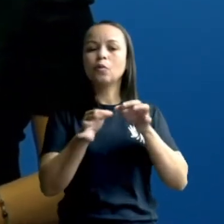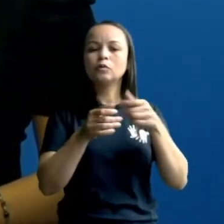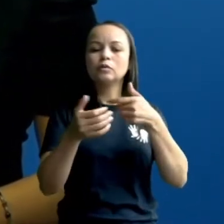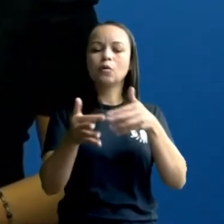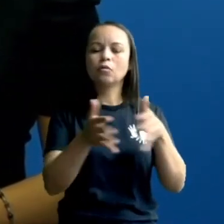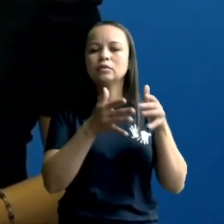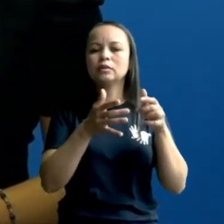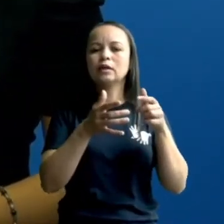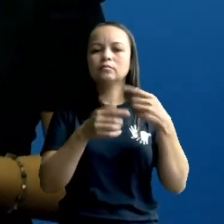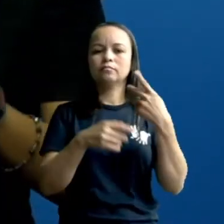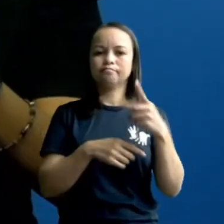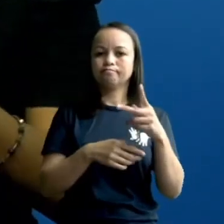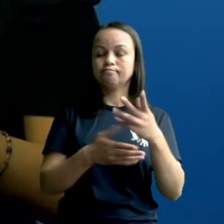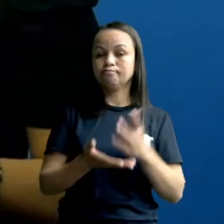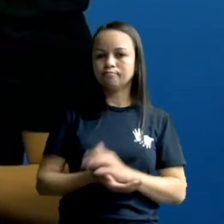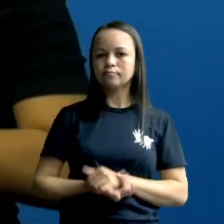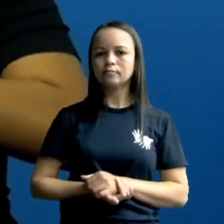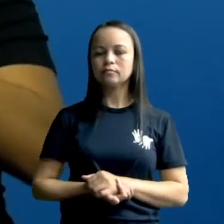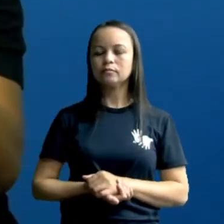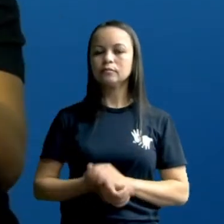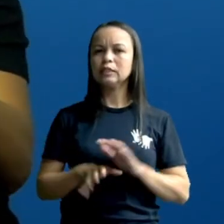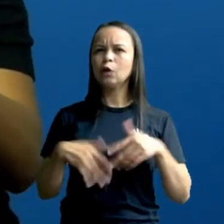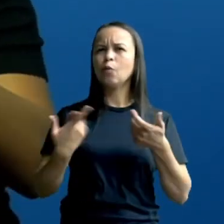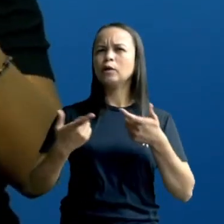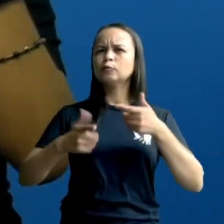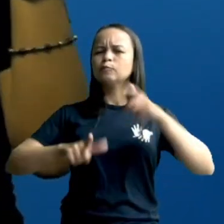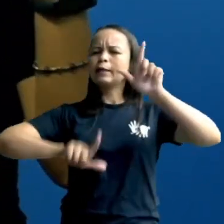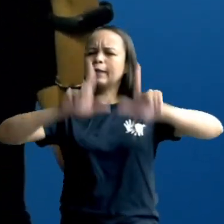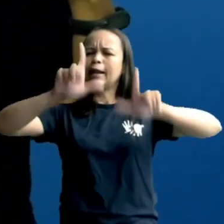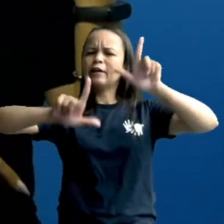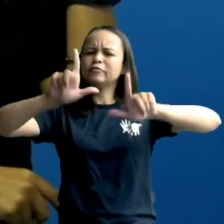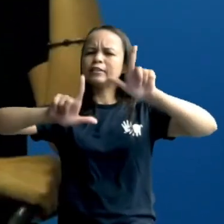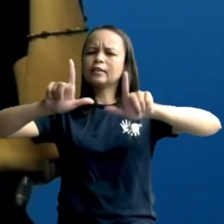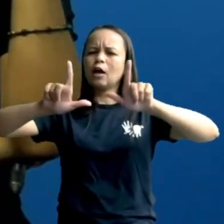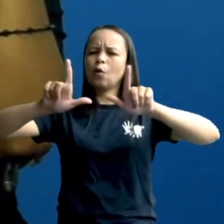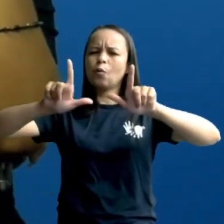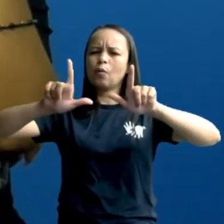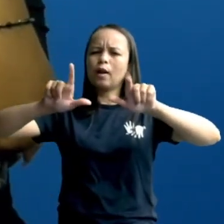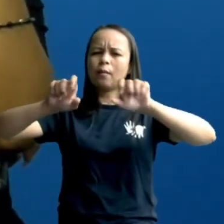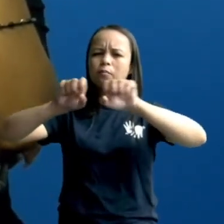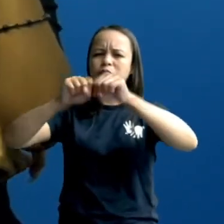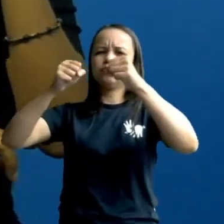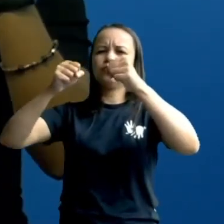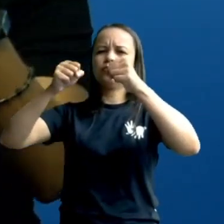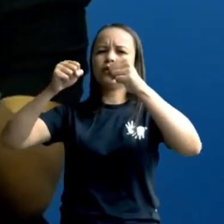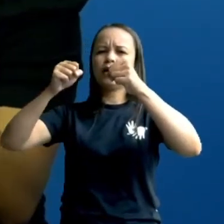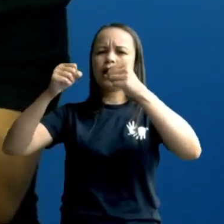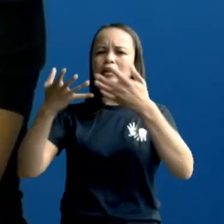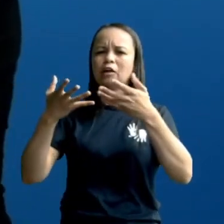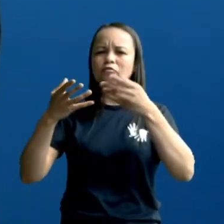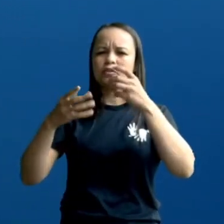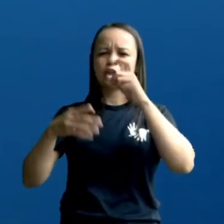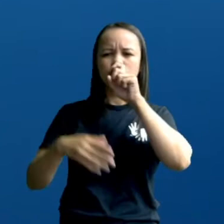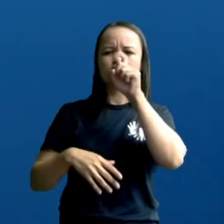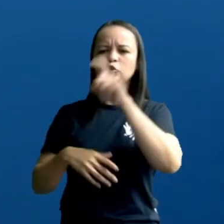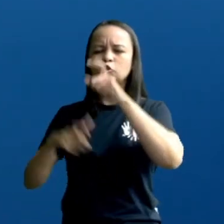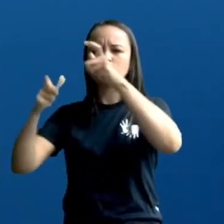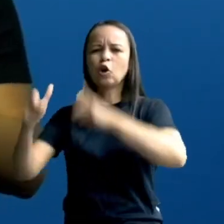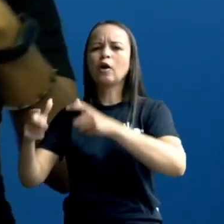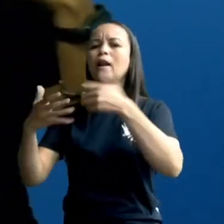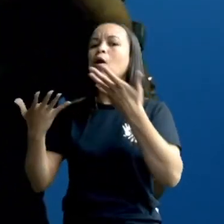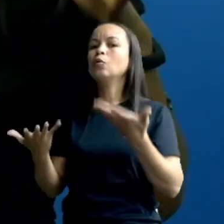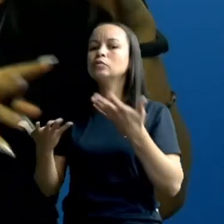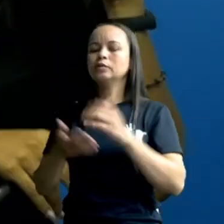levando? Quando aquela televisão pifa, você joga ela onde? Quando aquele sofá não